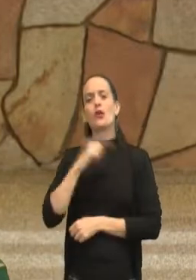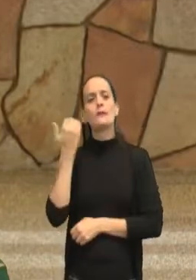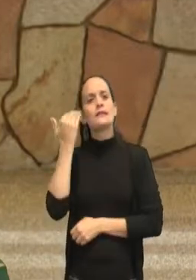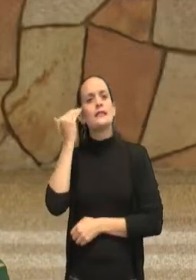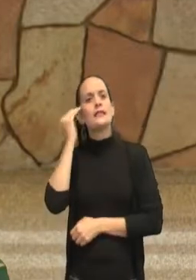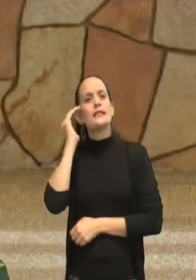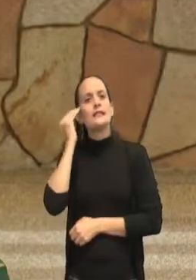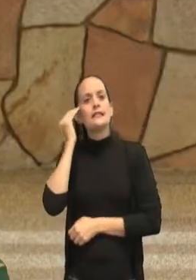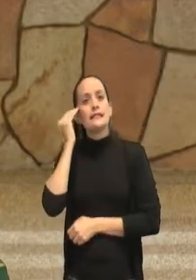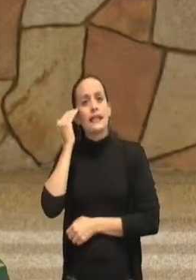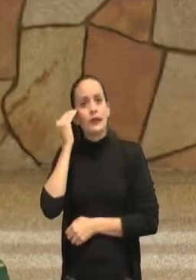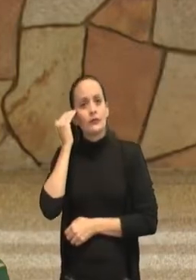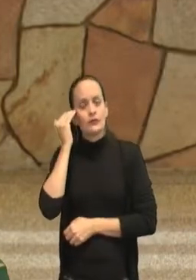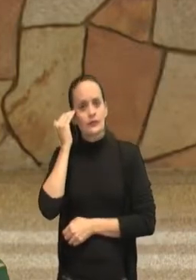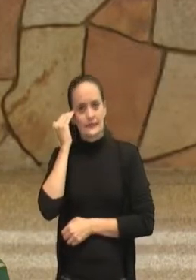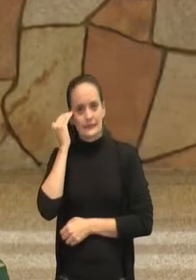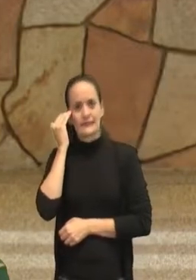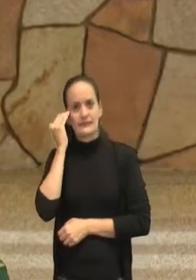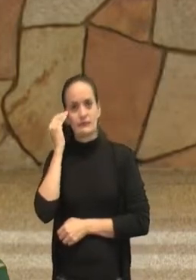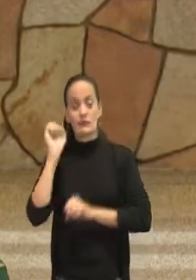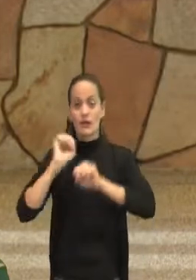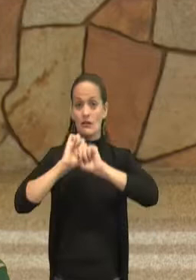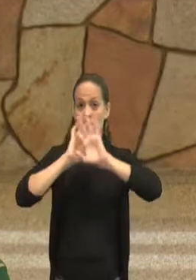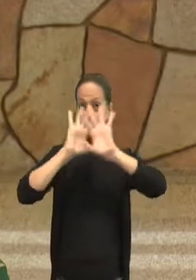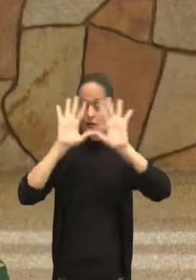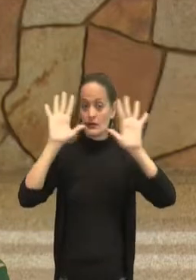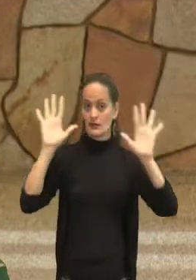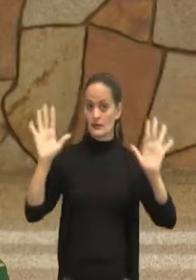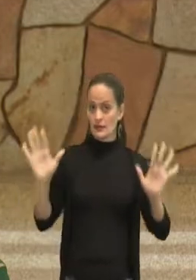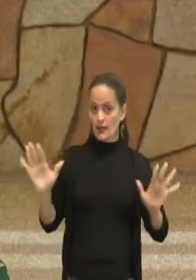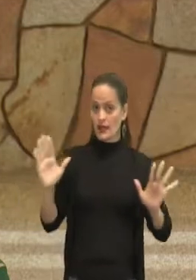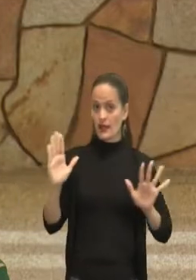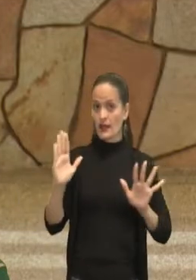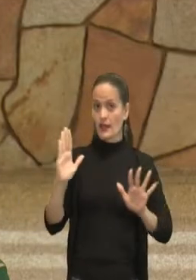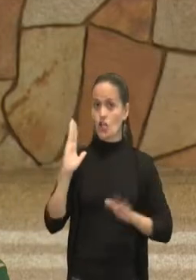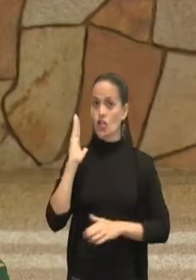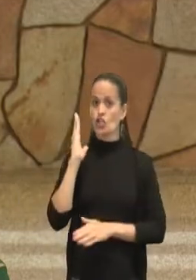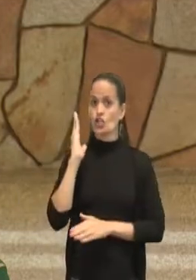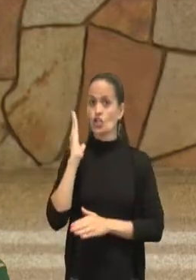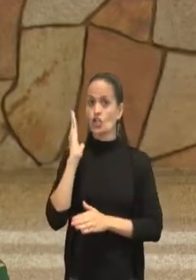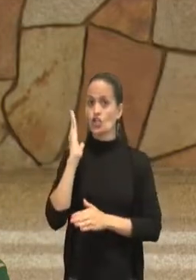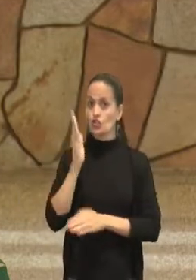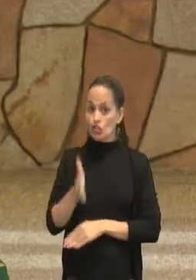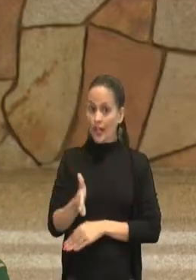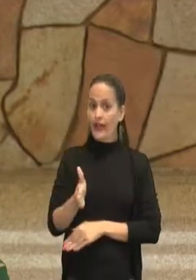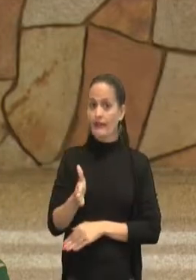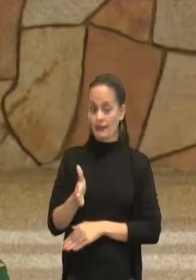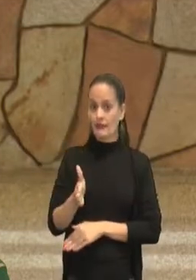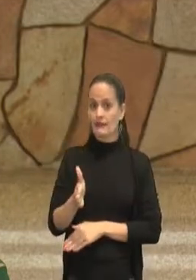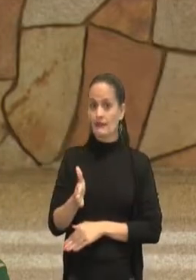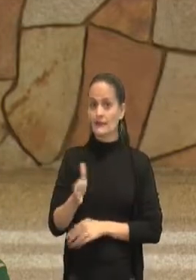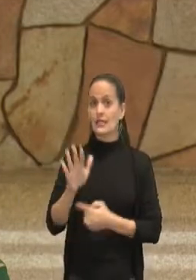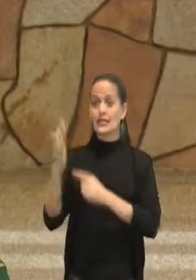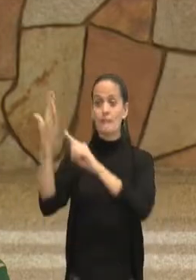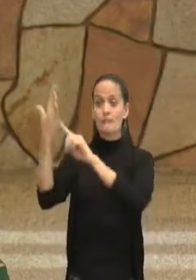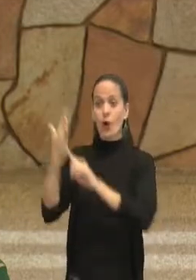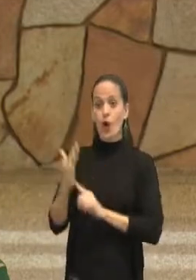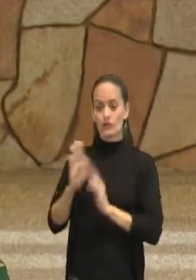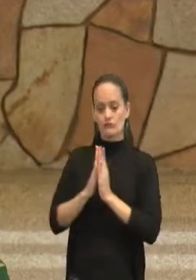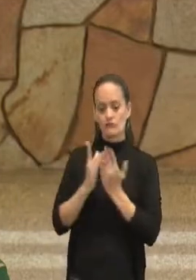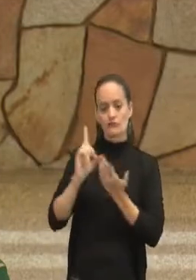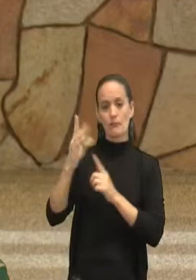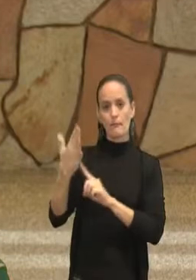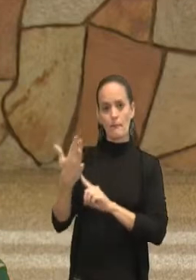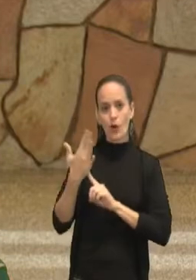importante, como eu falei. É uma questão clara, é uma questão direta, é uma questão que nos mostra, nos evidencia o